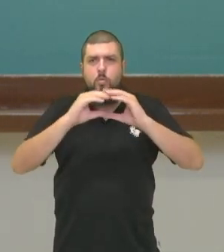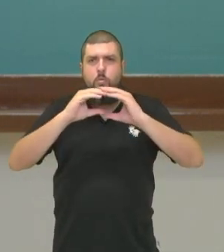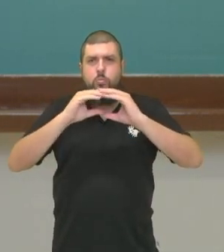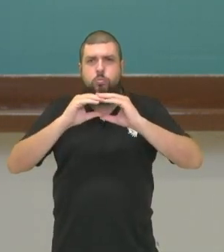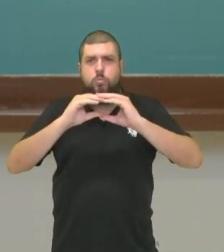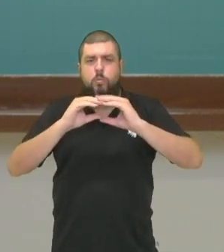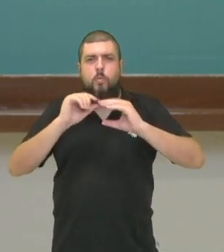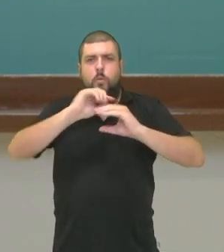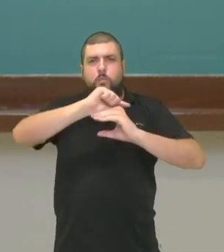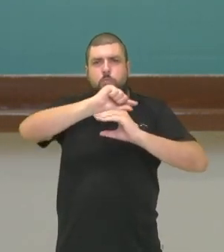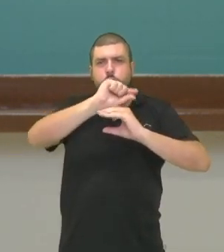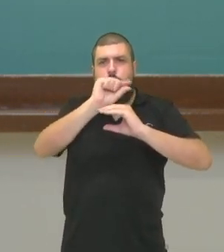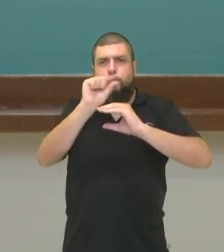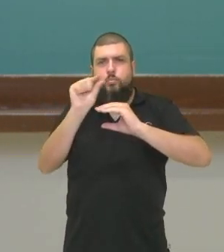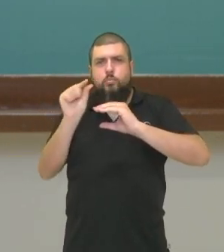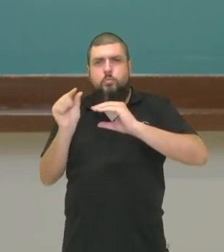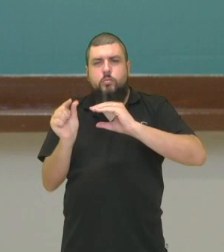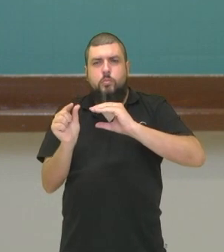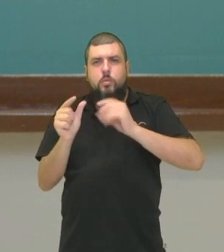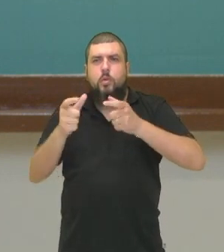por onde ele passa.